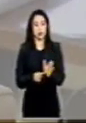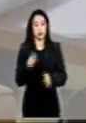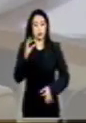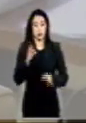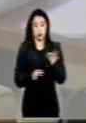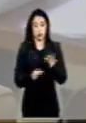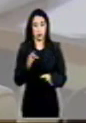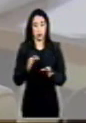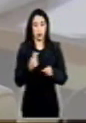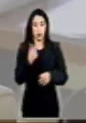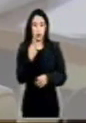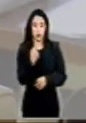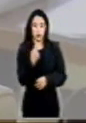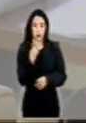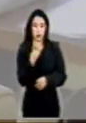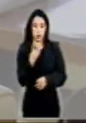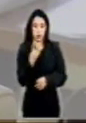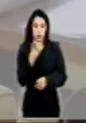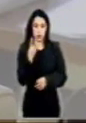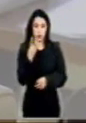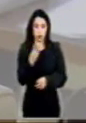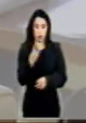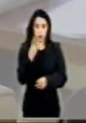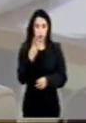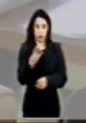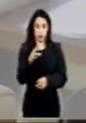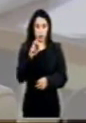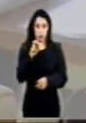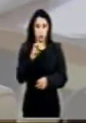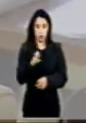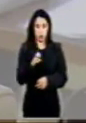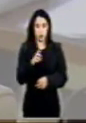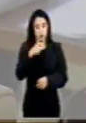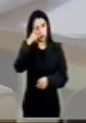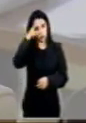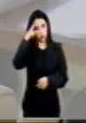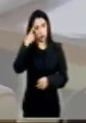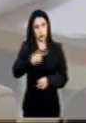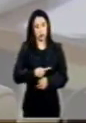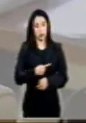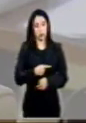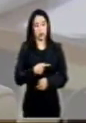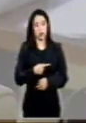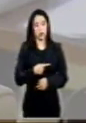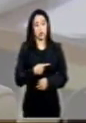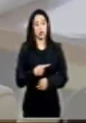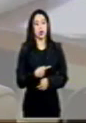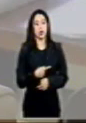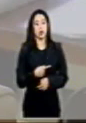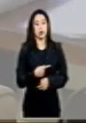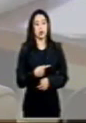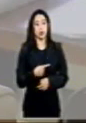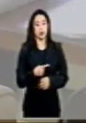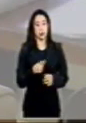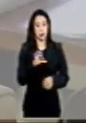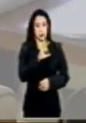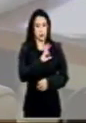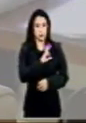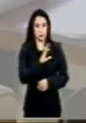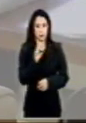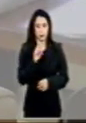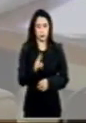número 4335, a autoridade policial, em 19 de outubro de 2016, representou, entre outras